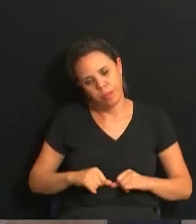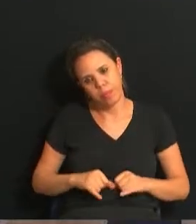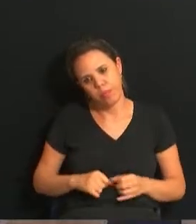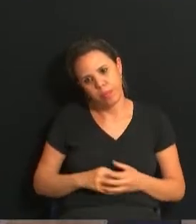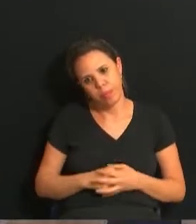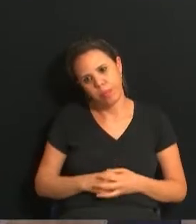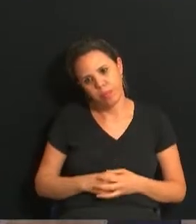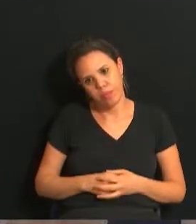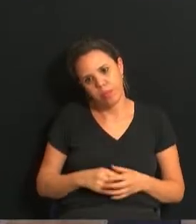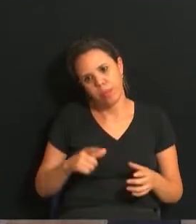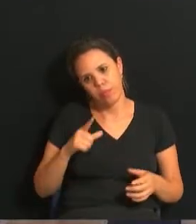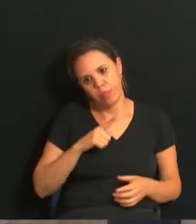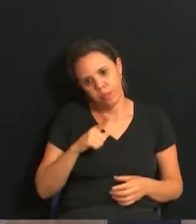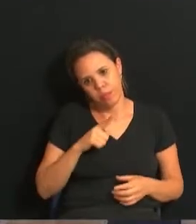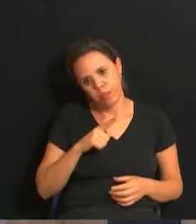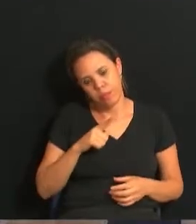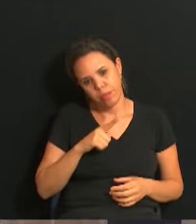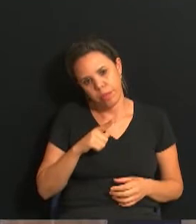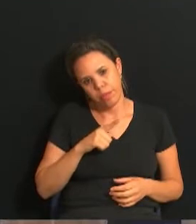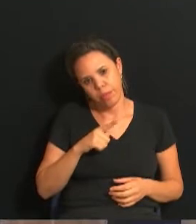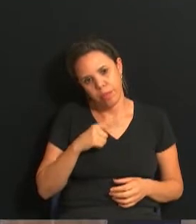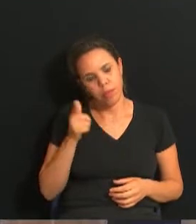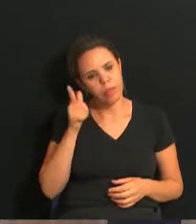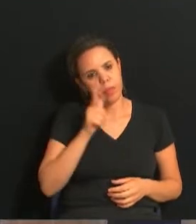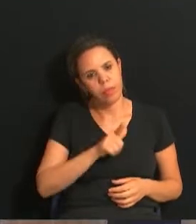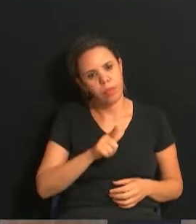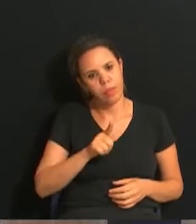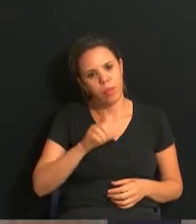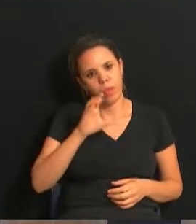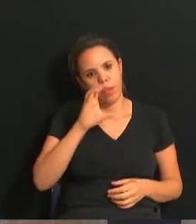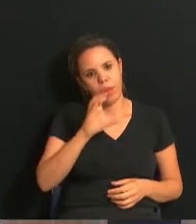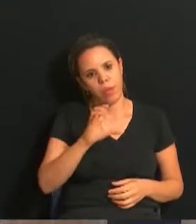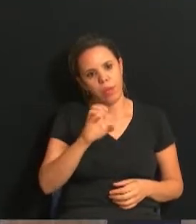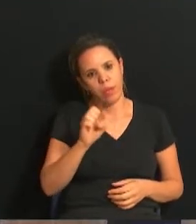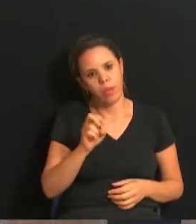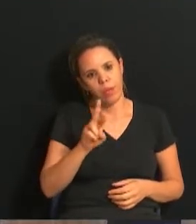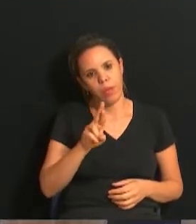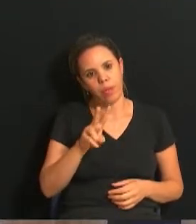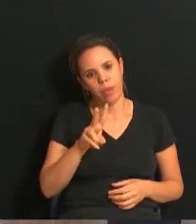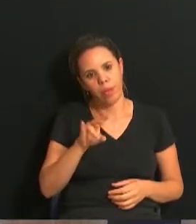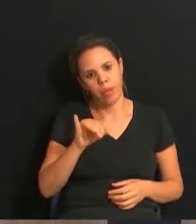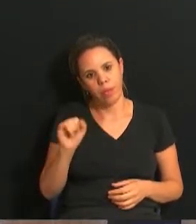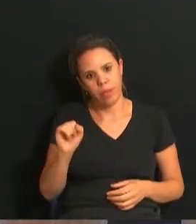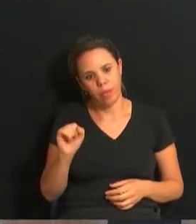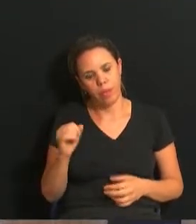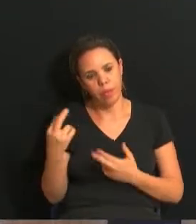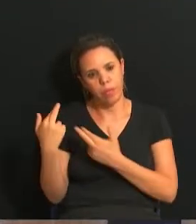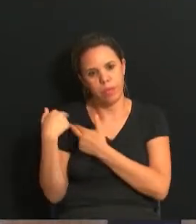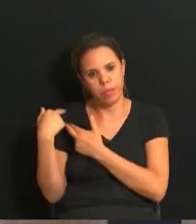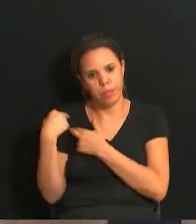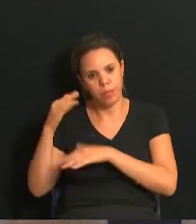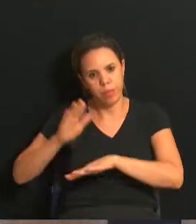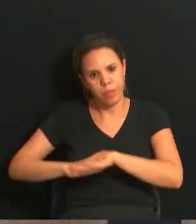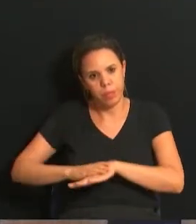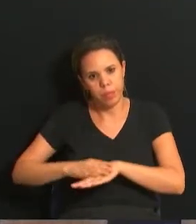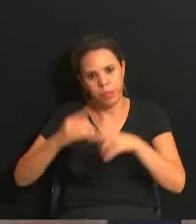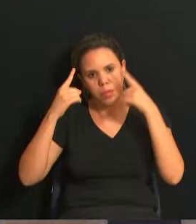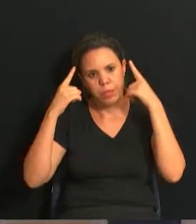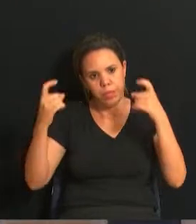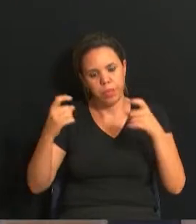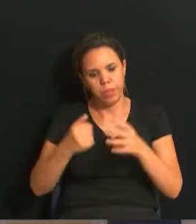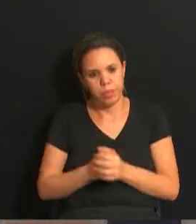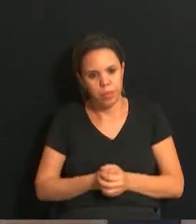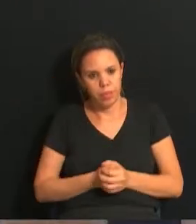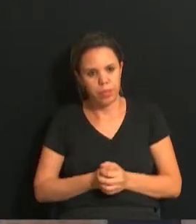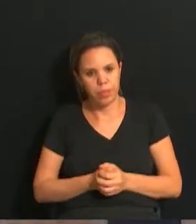tem também, e foi uma conquista, o SERAV, que é o Centro de Responsabilização do Autor de violência, uma